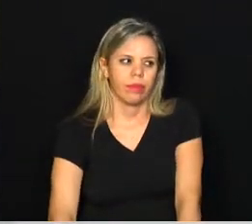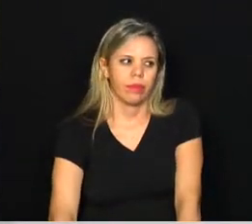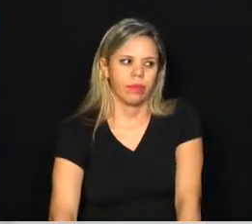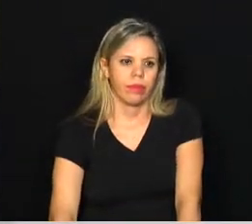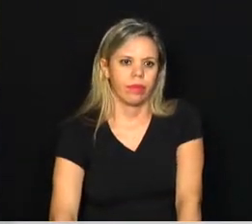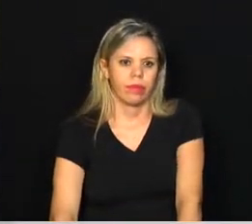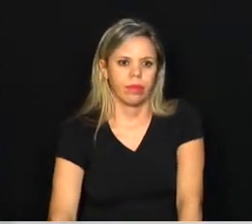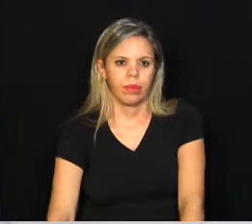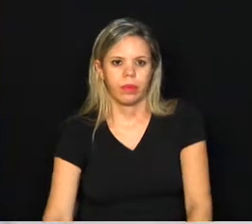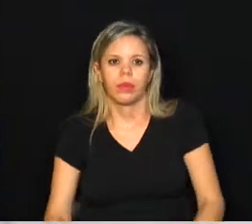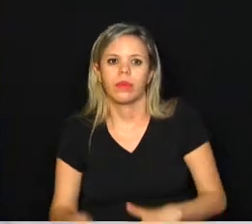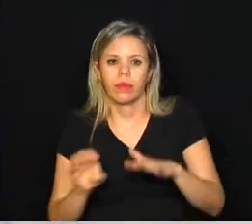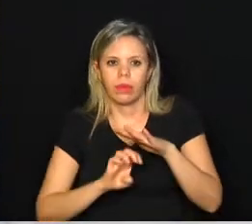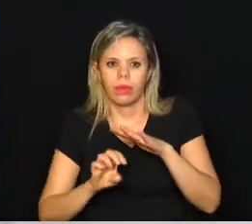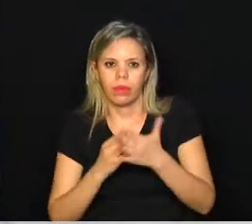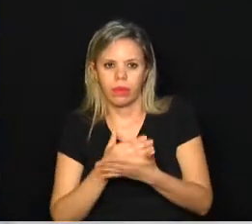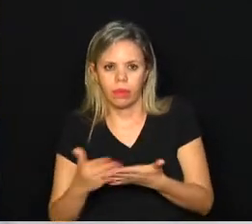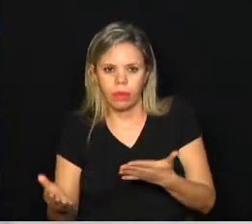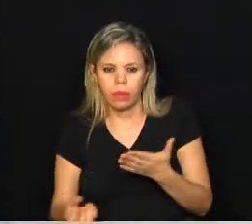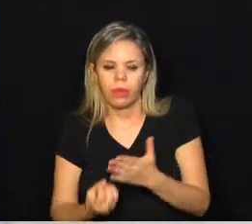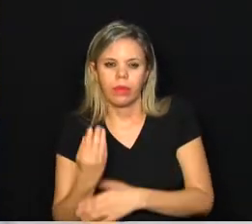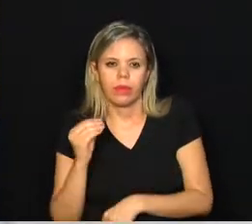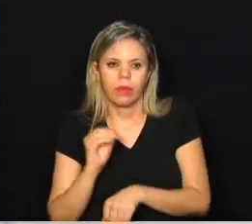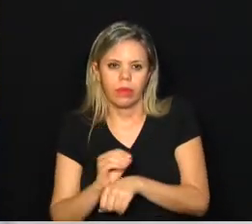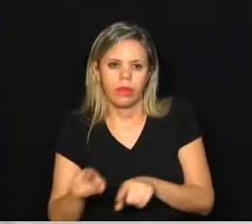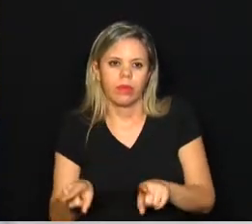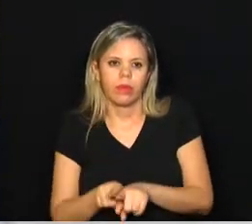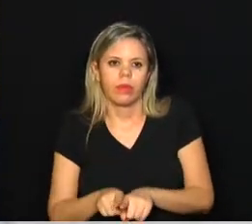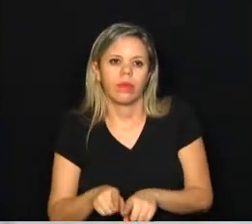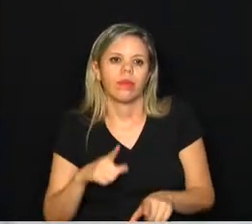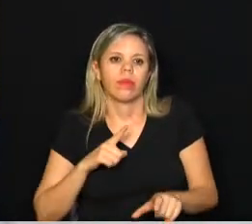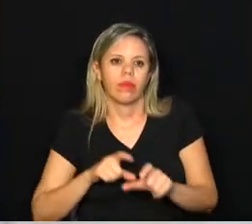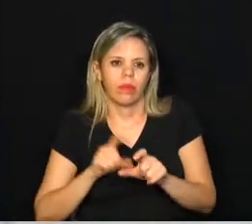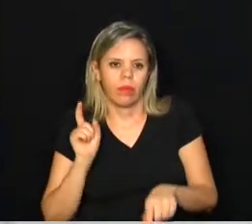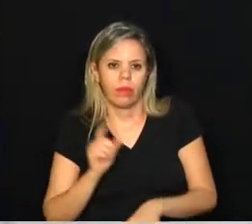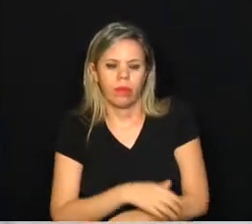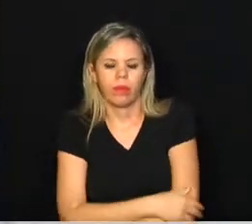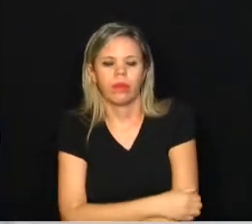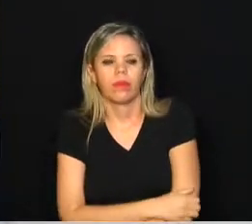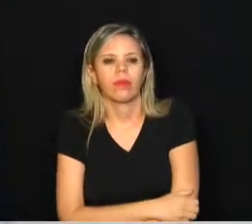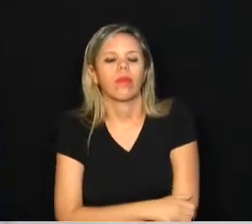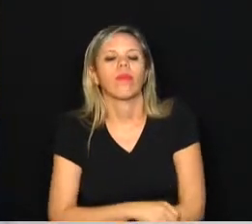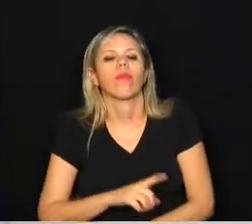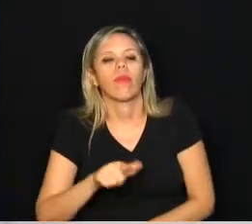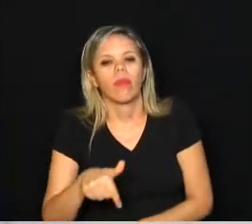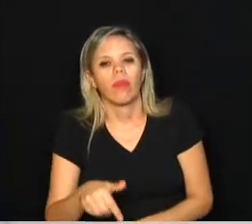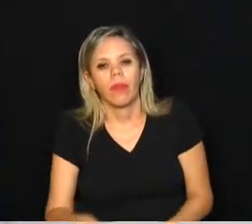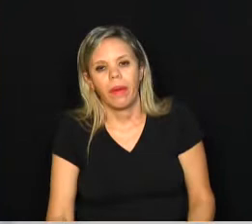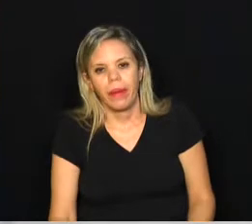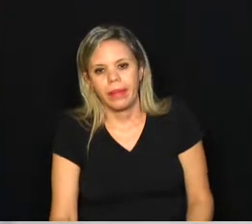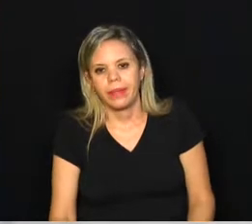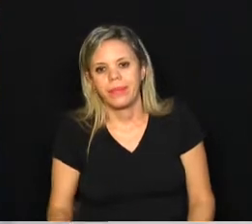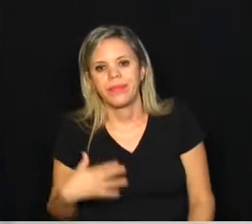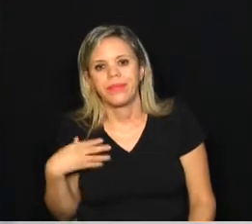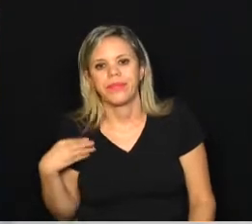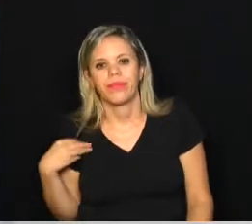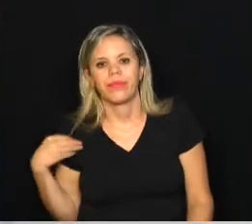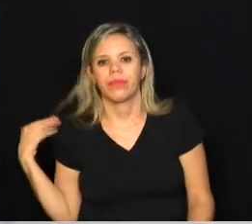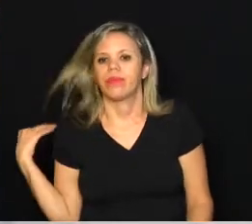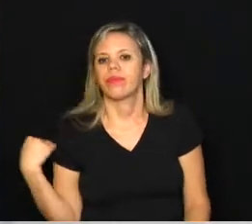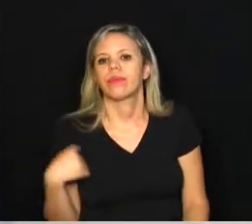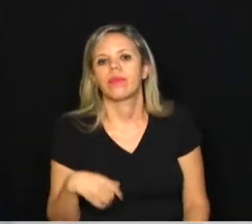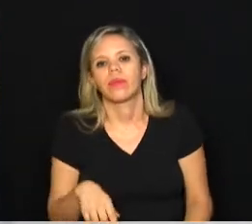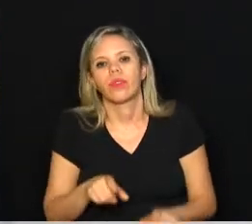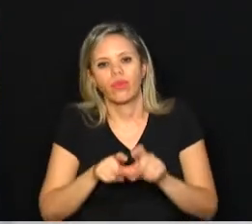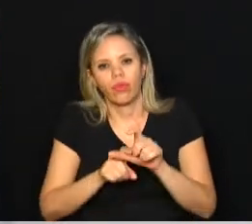essa incubadora tinha uma vida própria e acabou ficando no guarda-chuva da IMA.